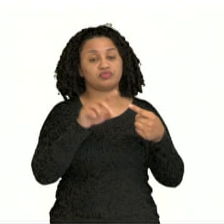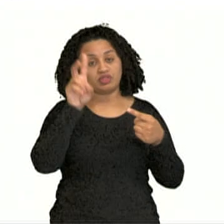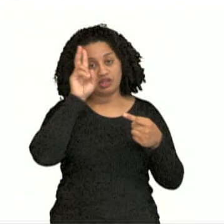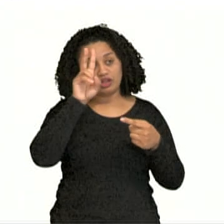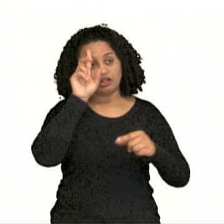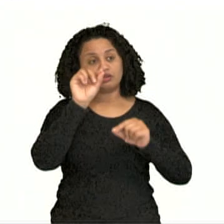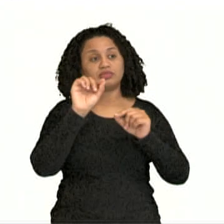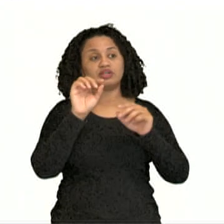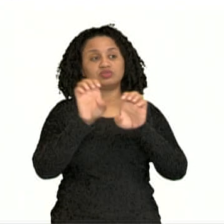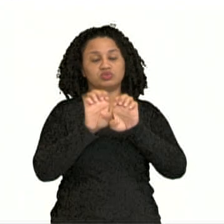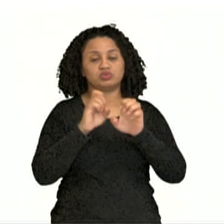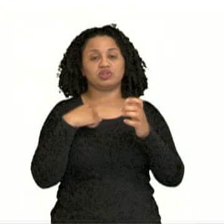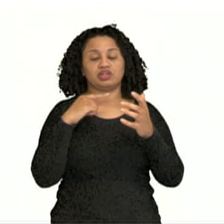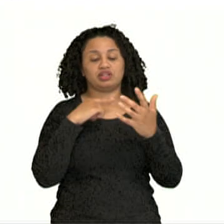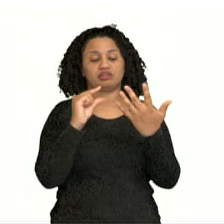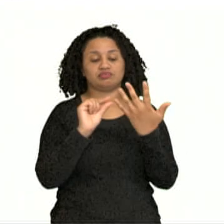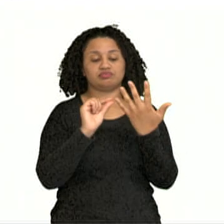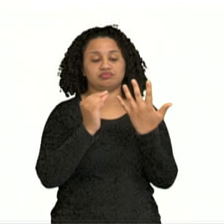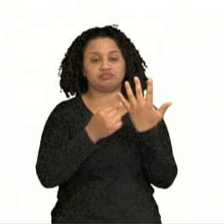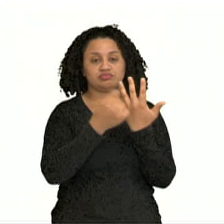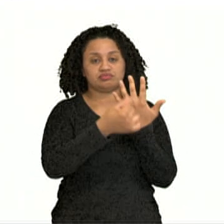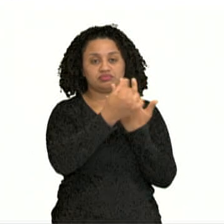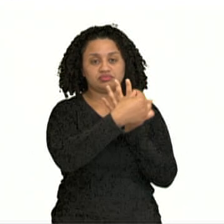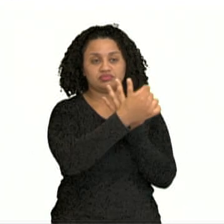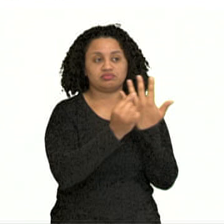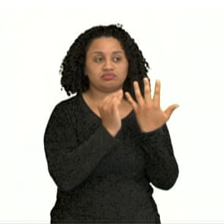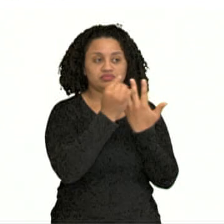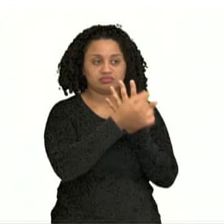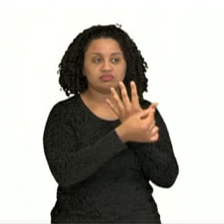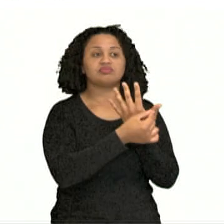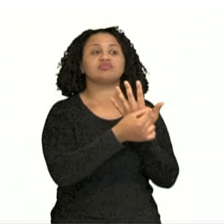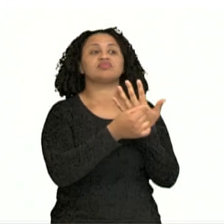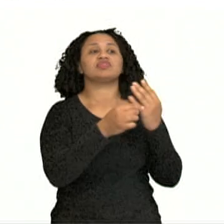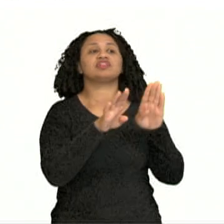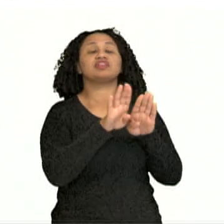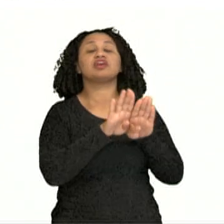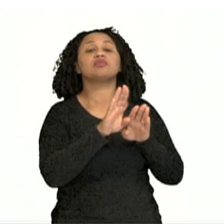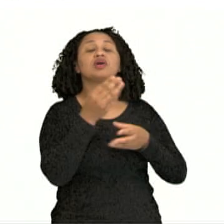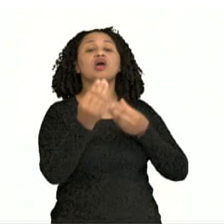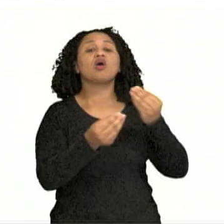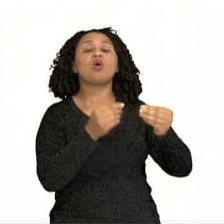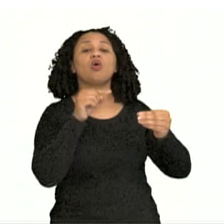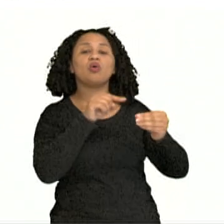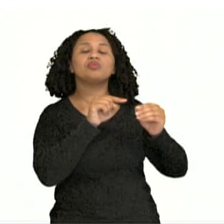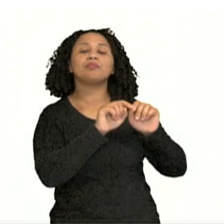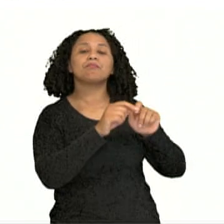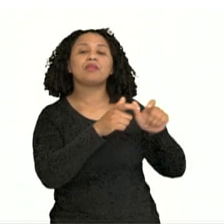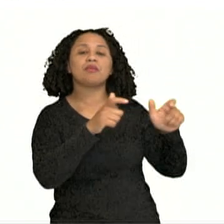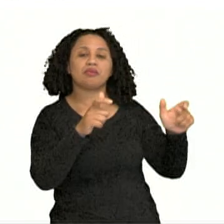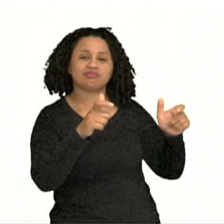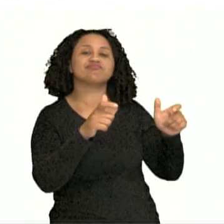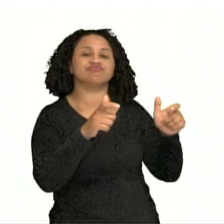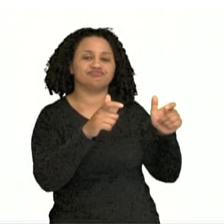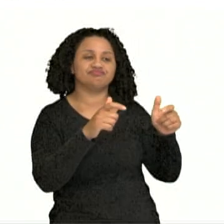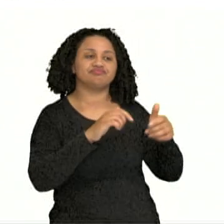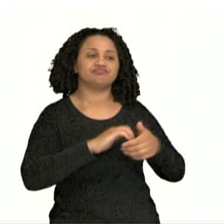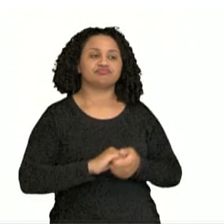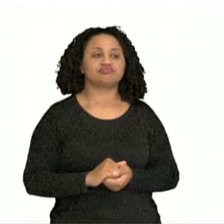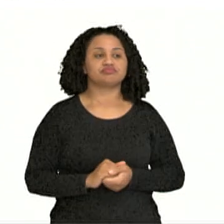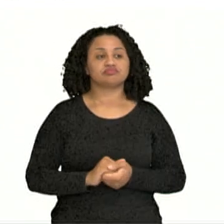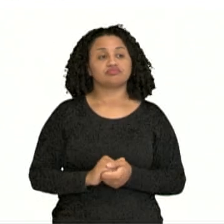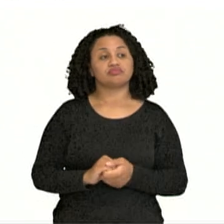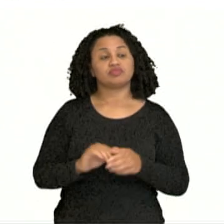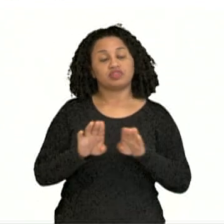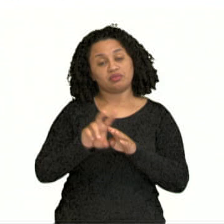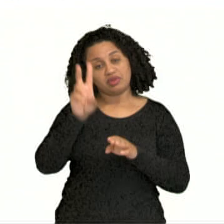que compõem as briófitas, também relembrar como elas se reproduzem, relembrar